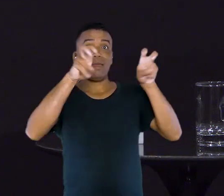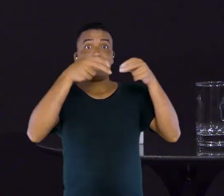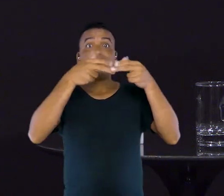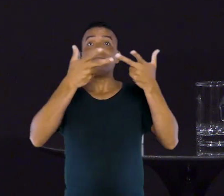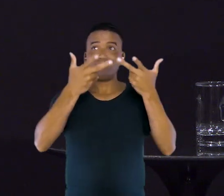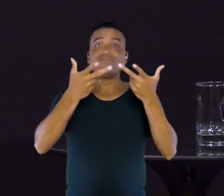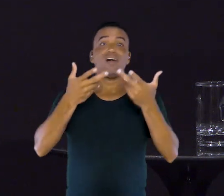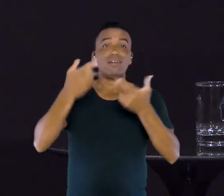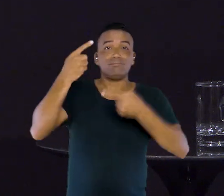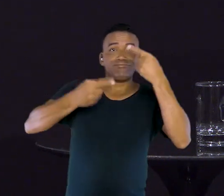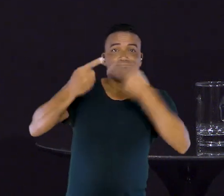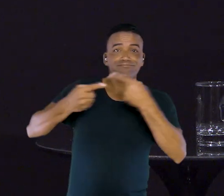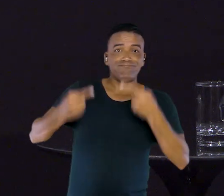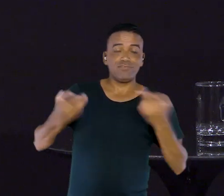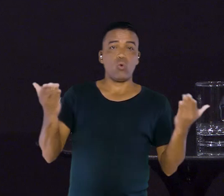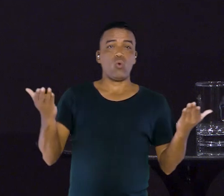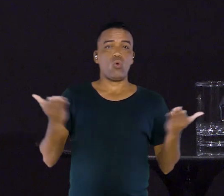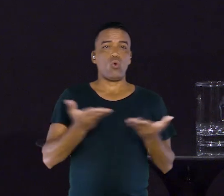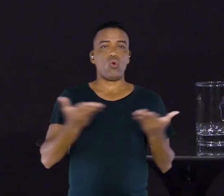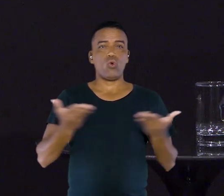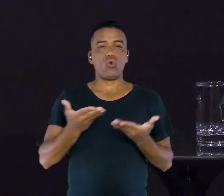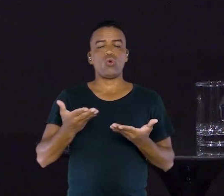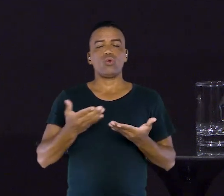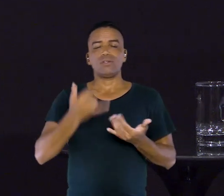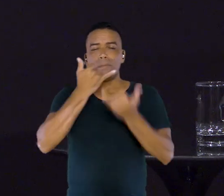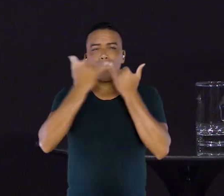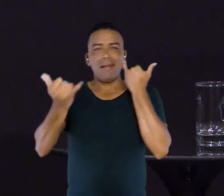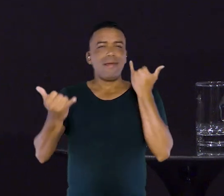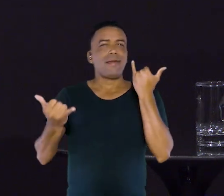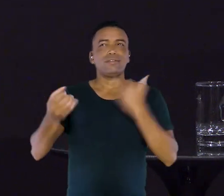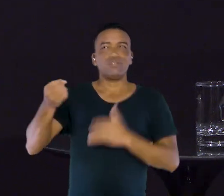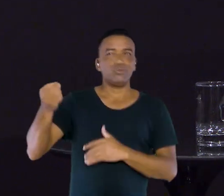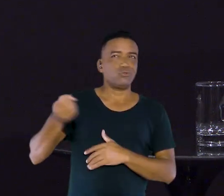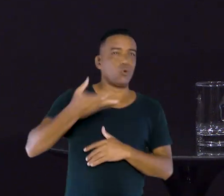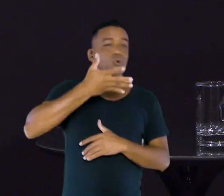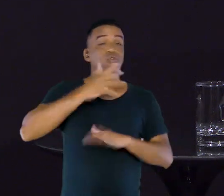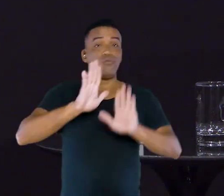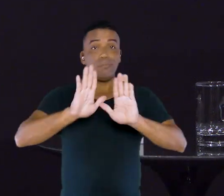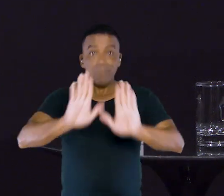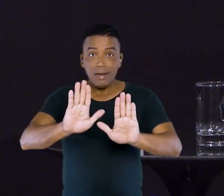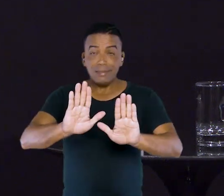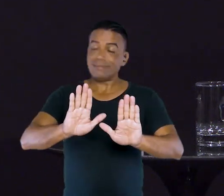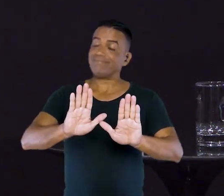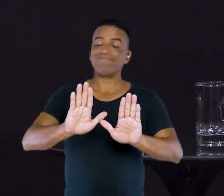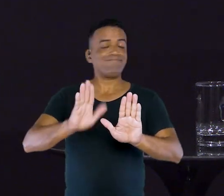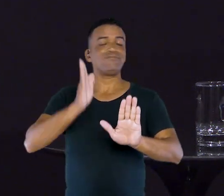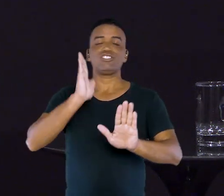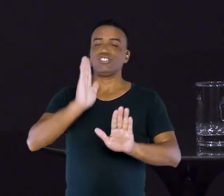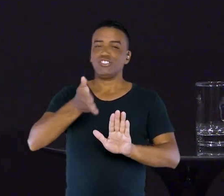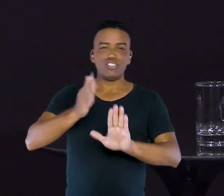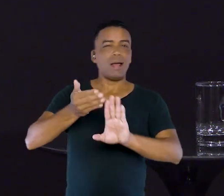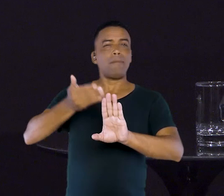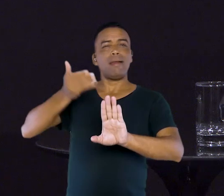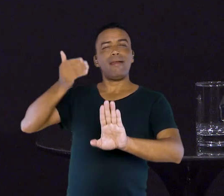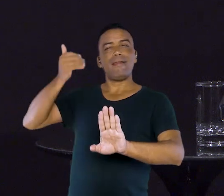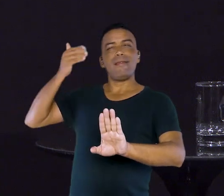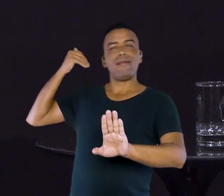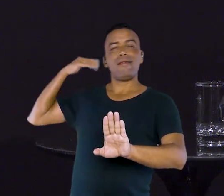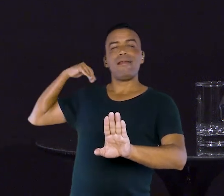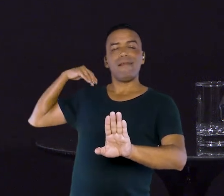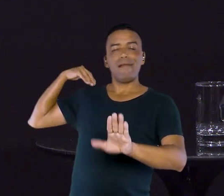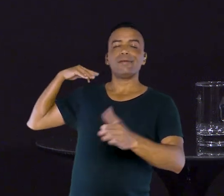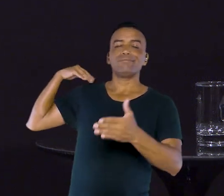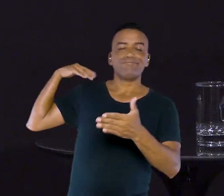temas que a gente vai discutir hoje parecem algo mais recente, algo mais novo, mas que já remonta aí toda